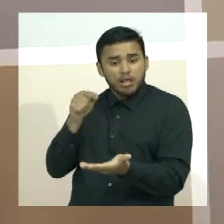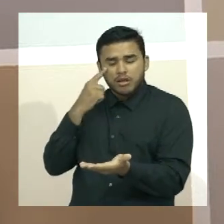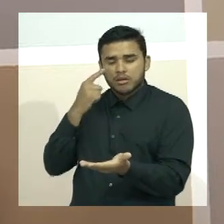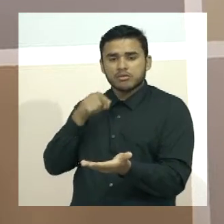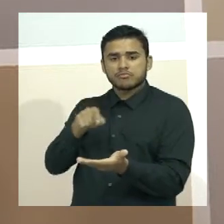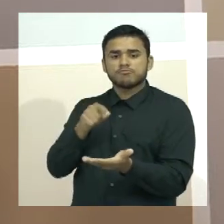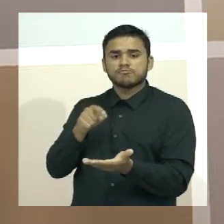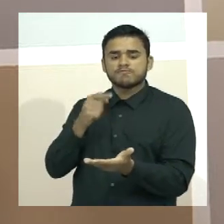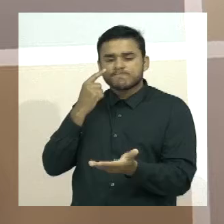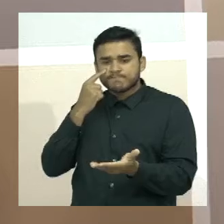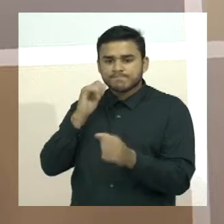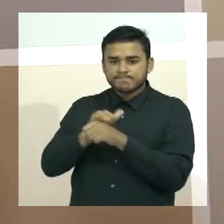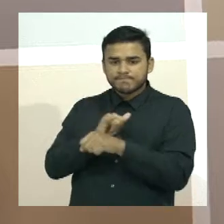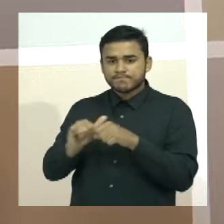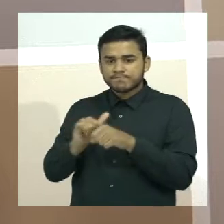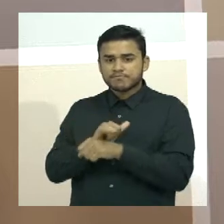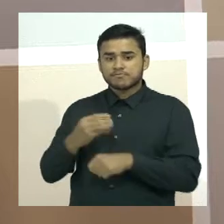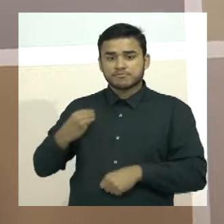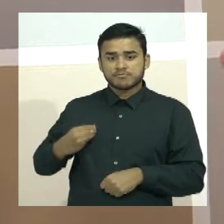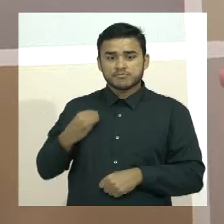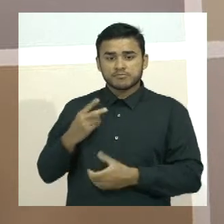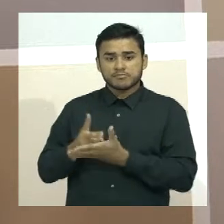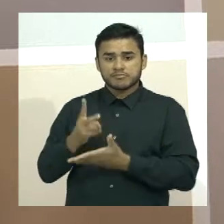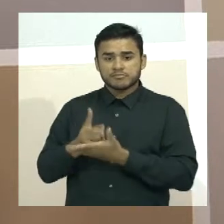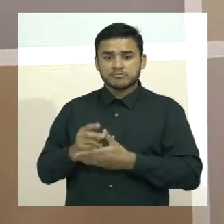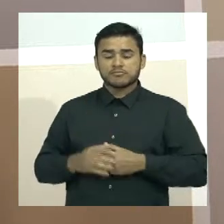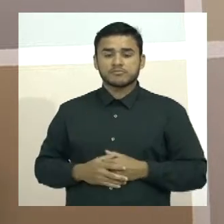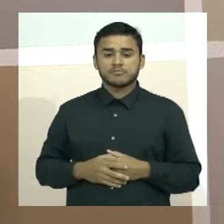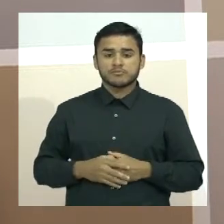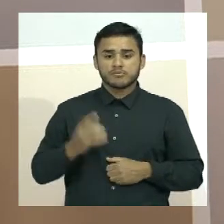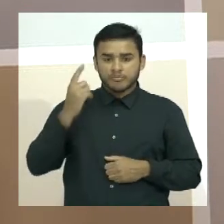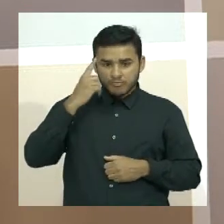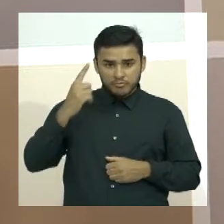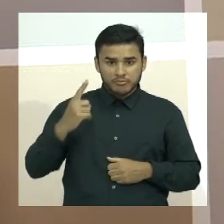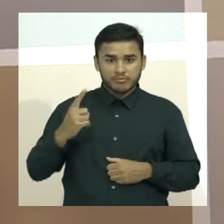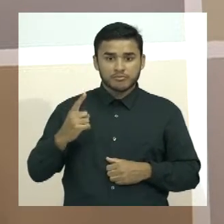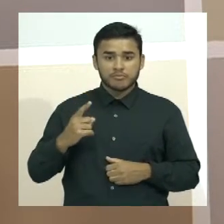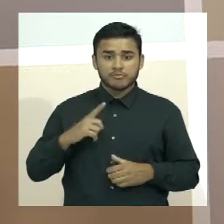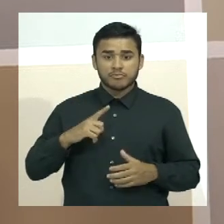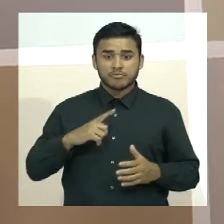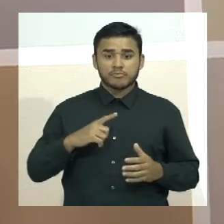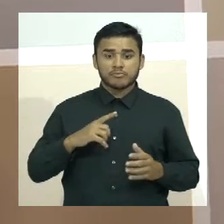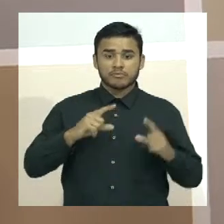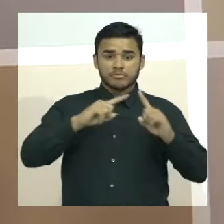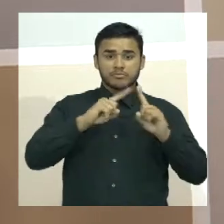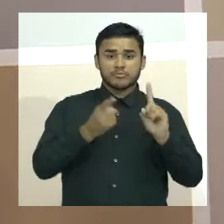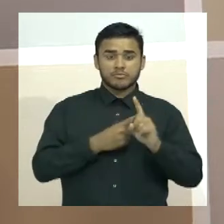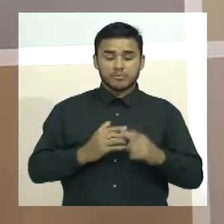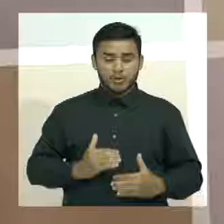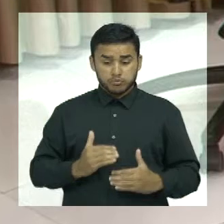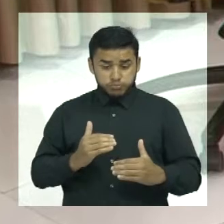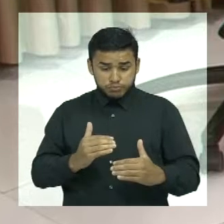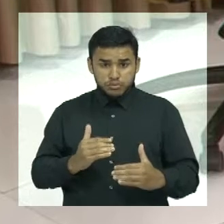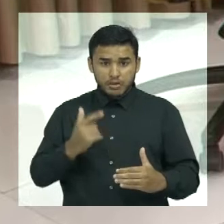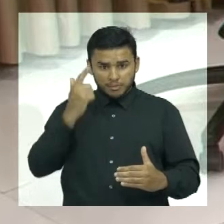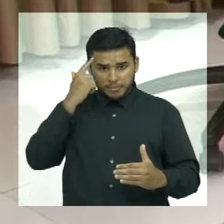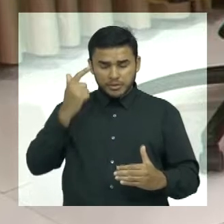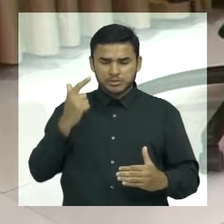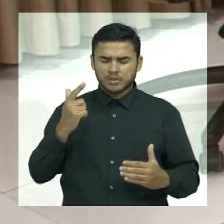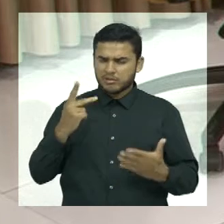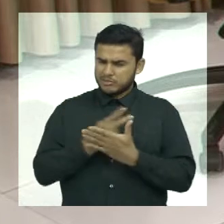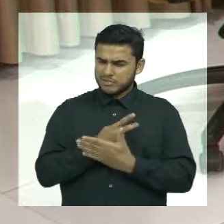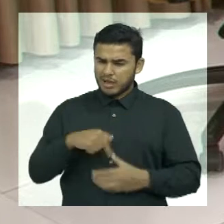sobreviva. Então, aquele caso do risco materno não mata o bebê. A gente interrompe a gestação, mas faz de tudo para salvar o bebê. Ninguém pensa dessa forma,